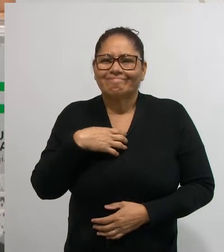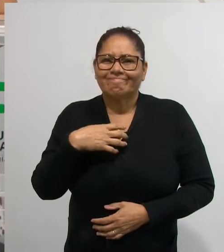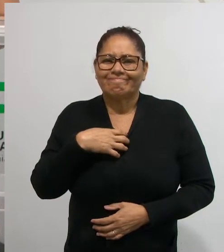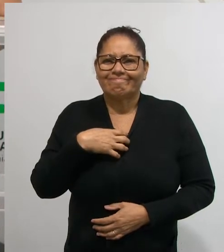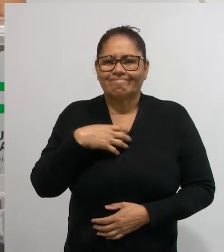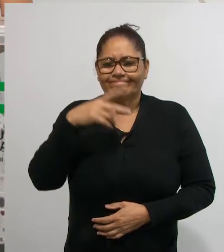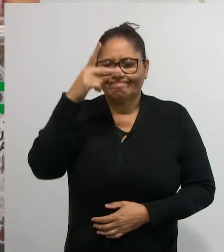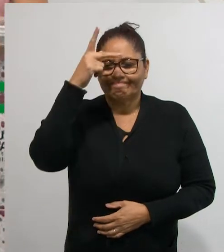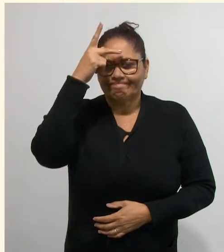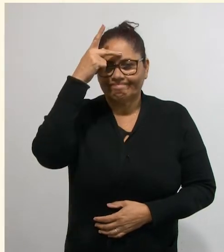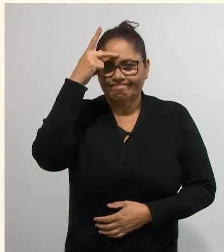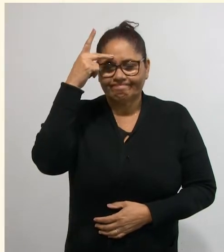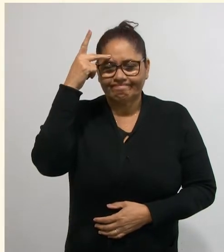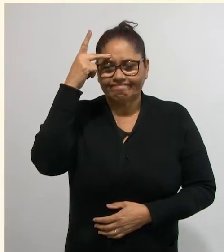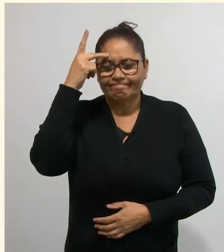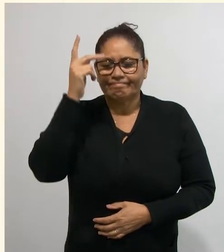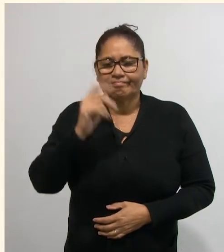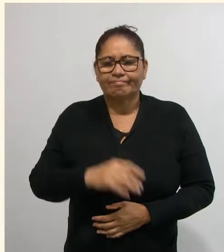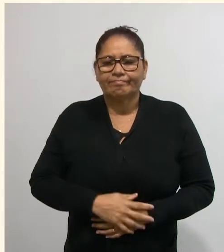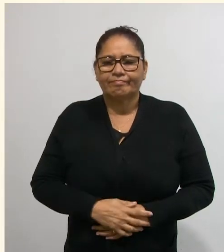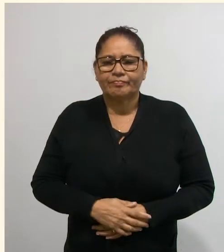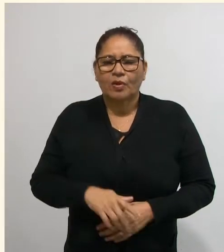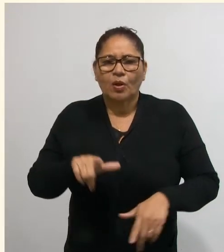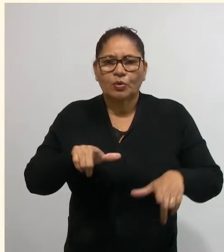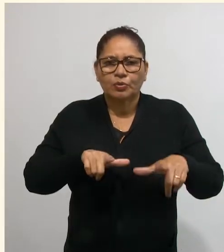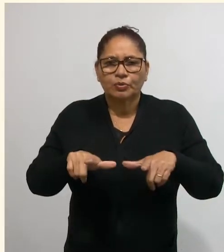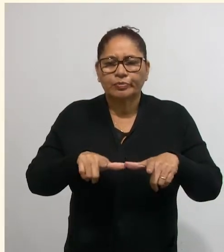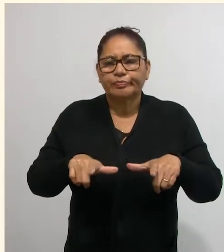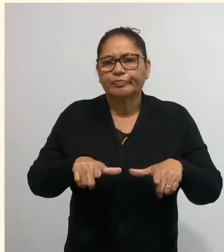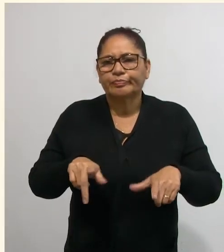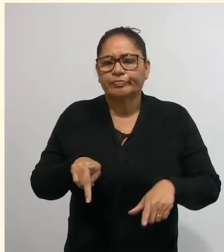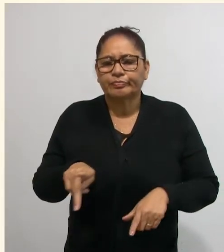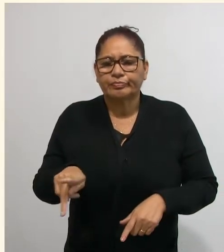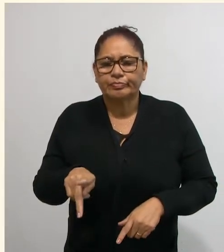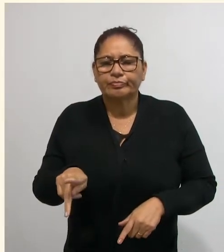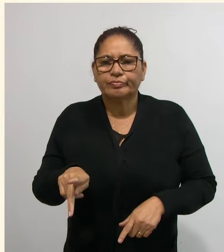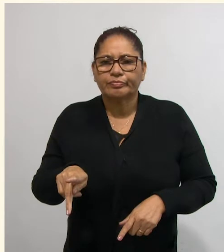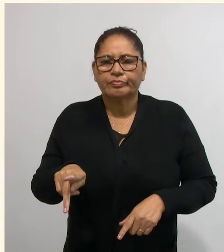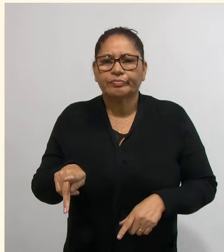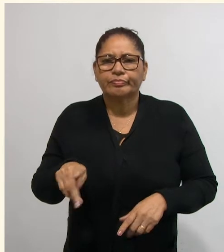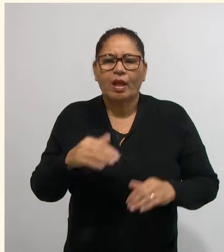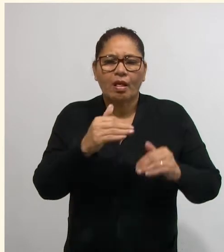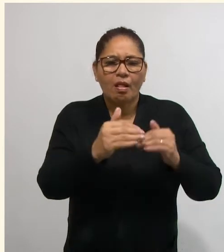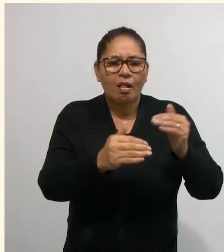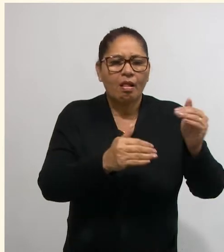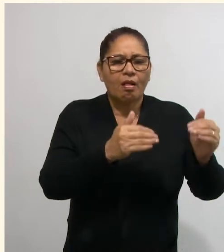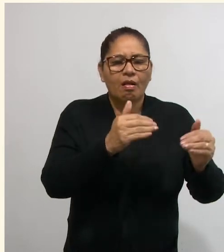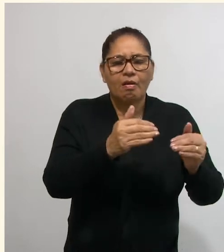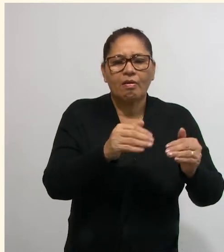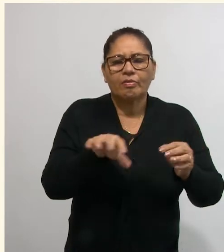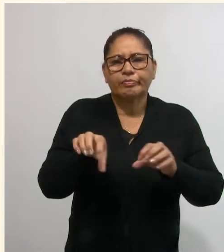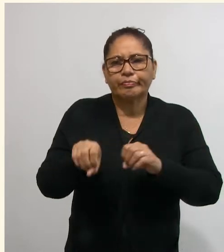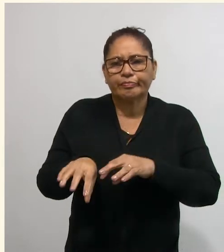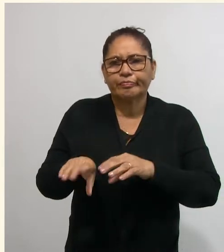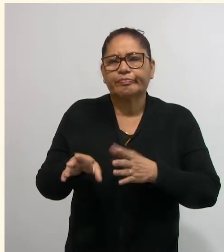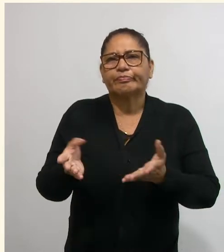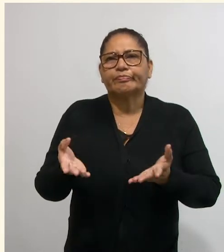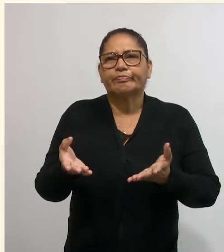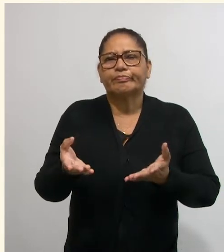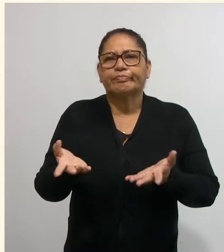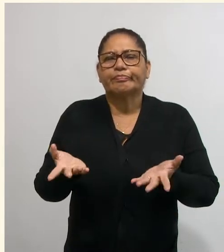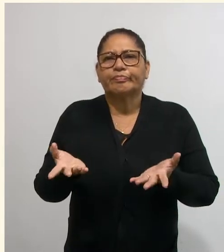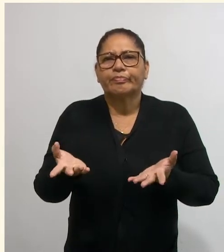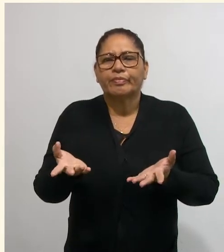alguém. Vamos lá. O trabalho docente e o processo de ensino, dentro dessas possibilidades, a gente vai entender